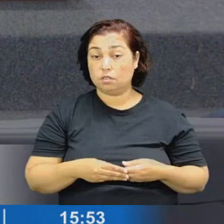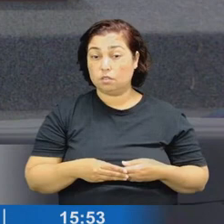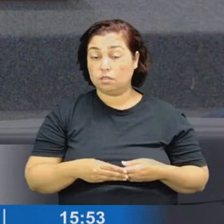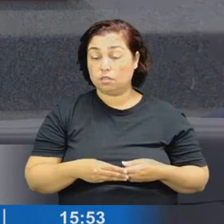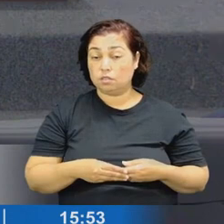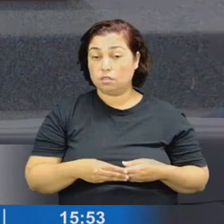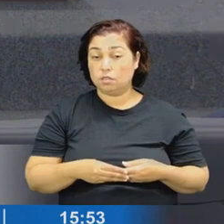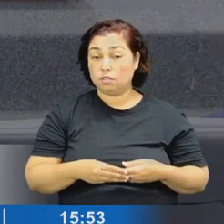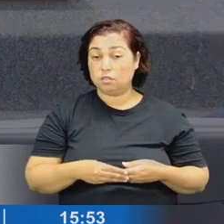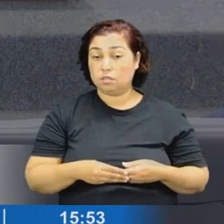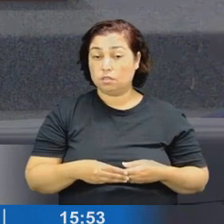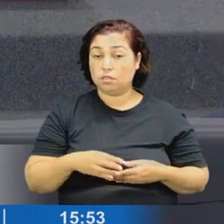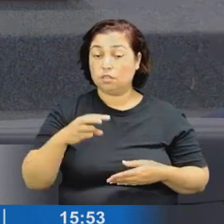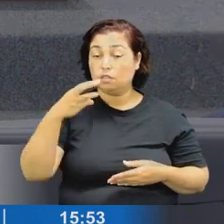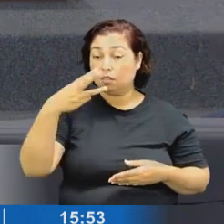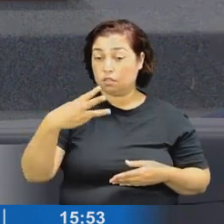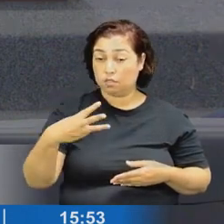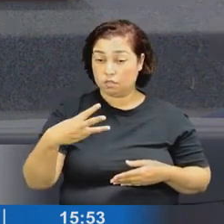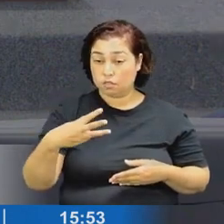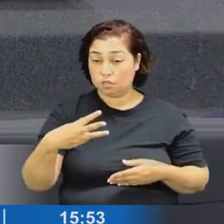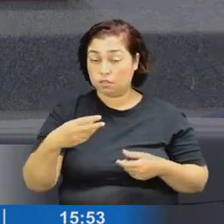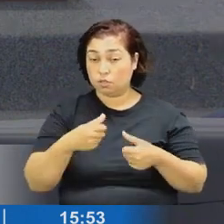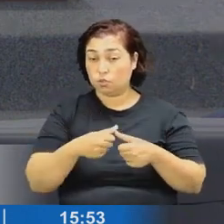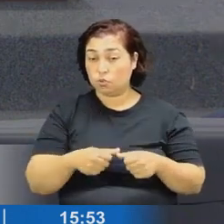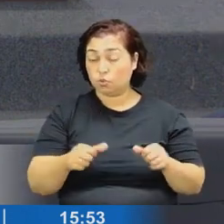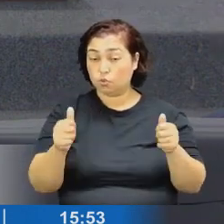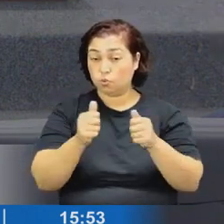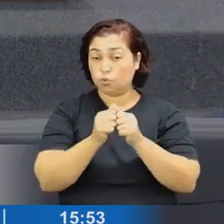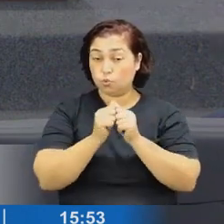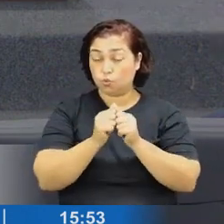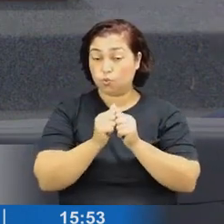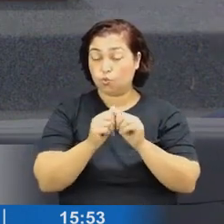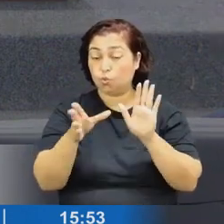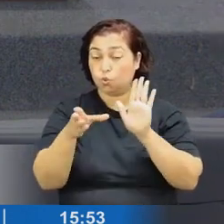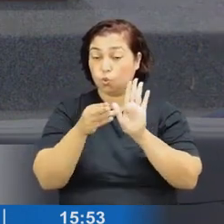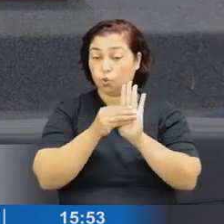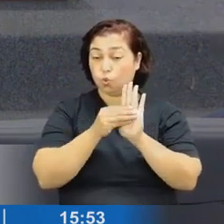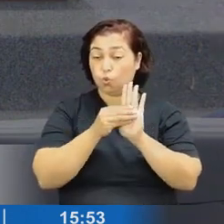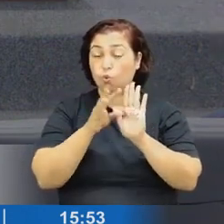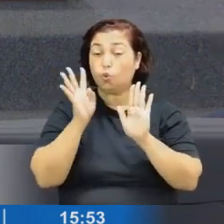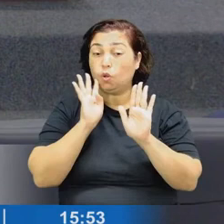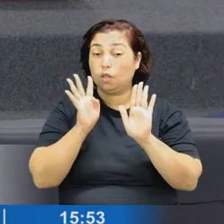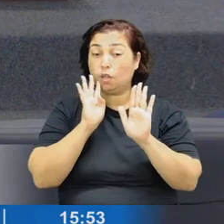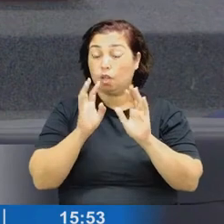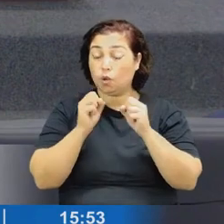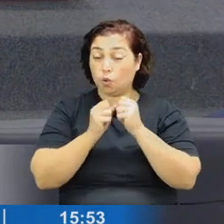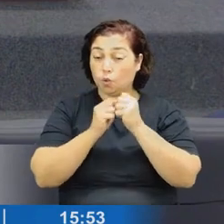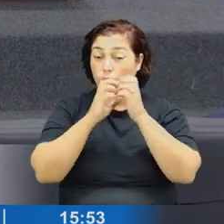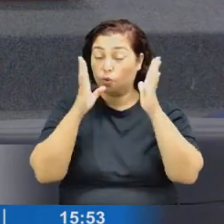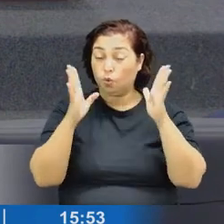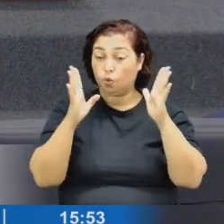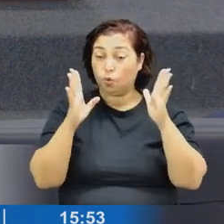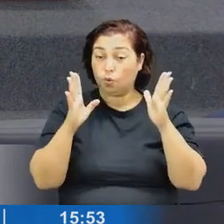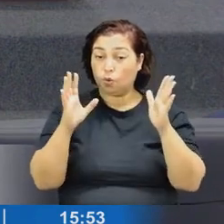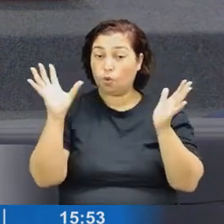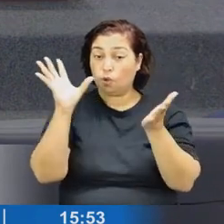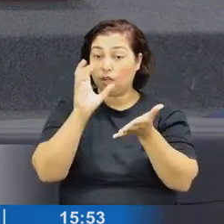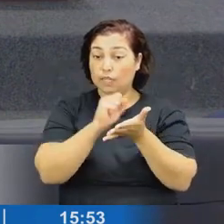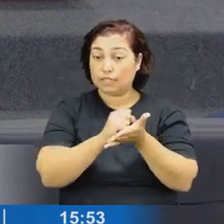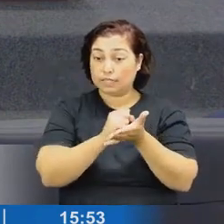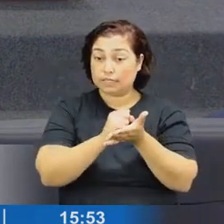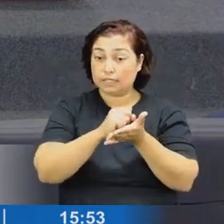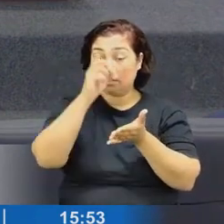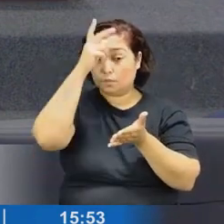duas são três estratégias que ficam juntas você tem que fazer o conteúdo legal para poder impulsionar e quando impulsionar Tem que cadastrar o pessoal